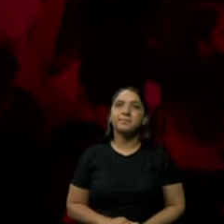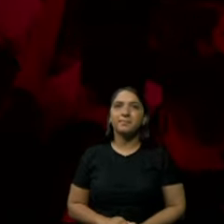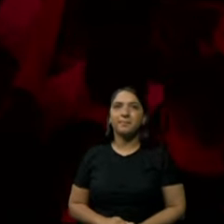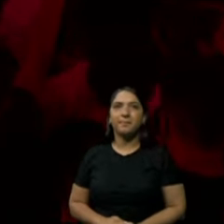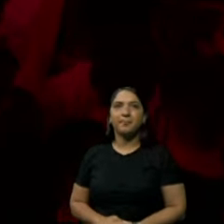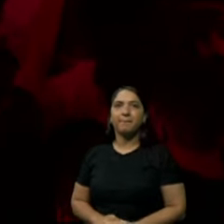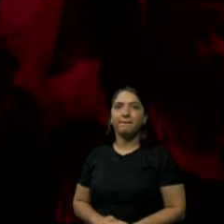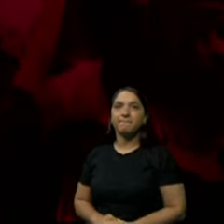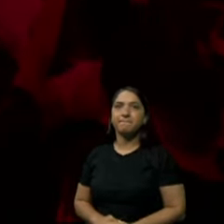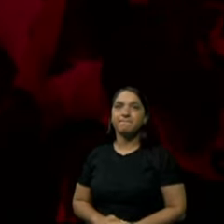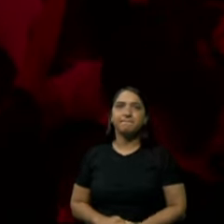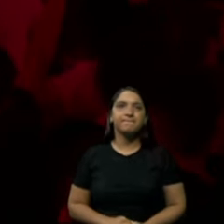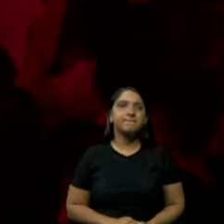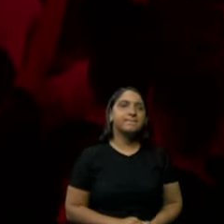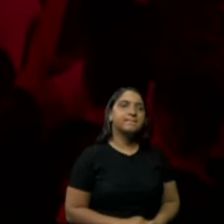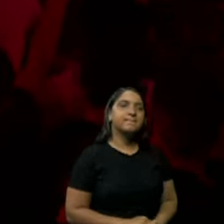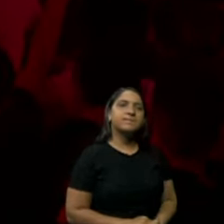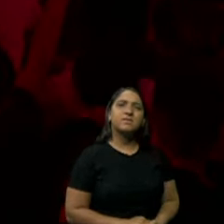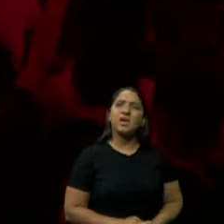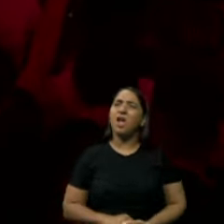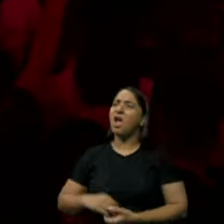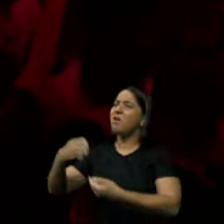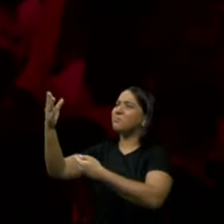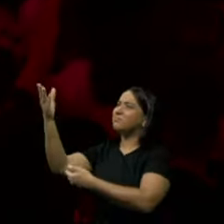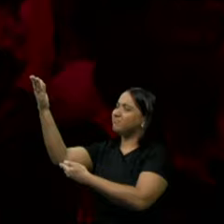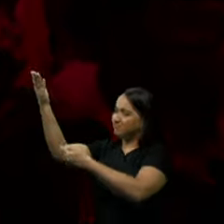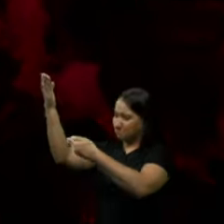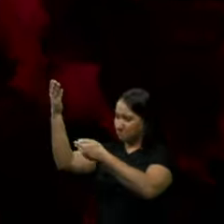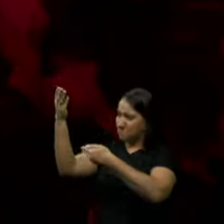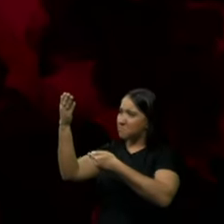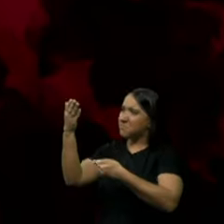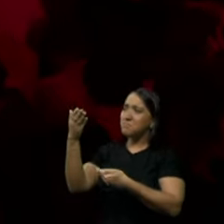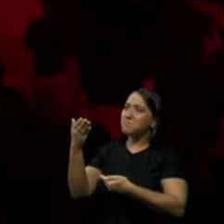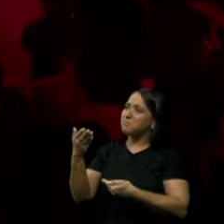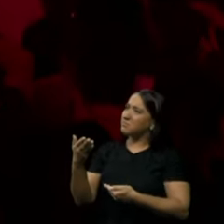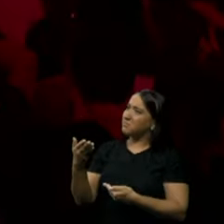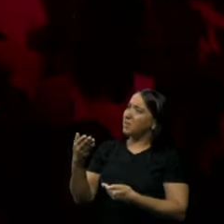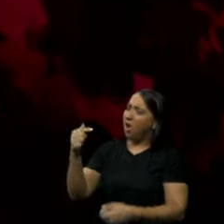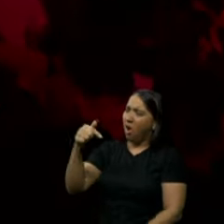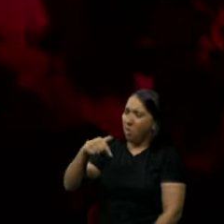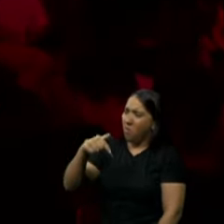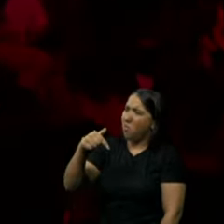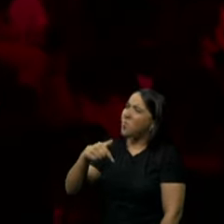e vem me visitar o gigante